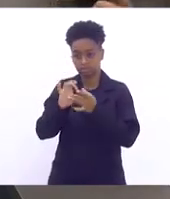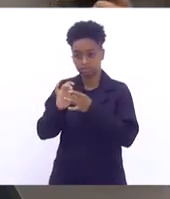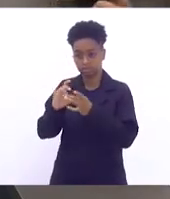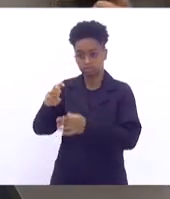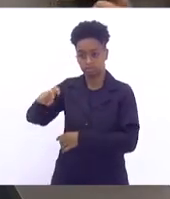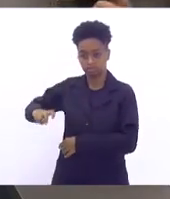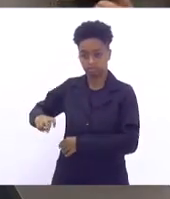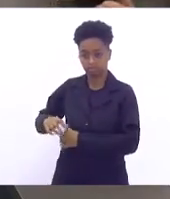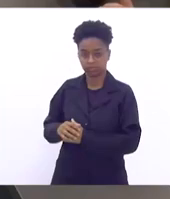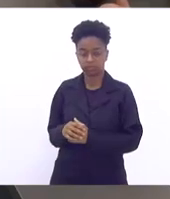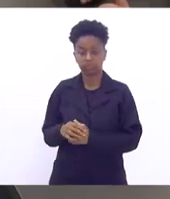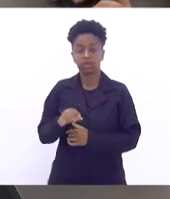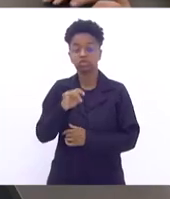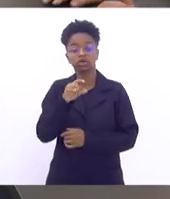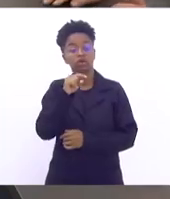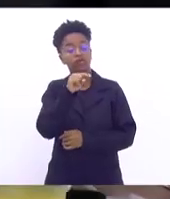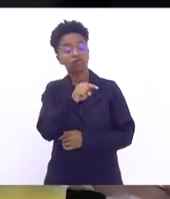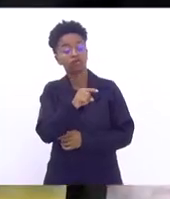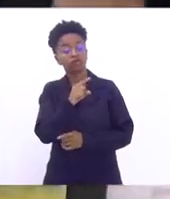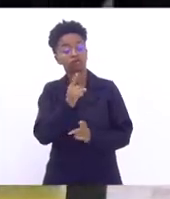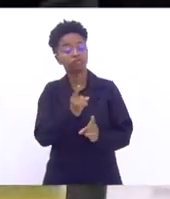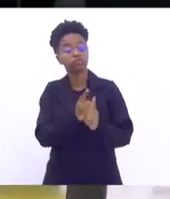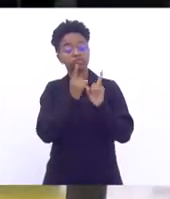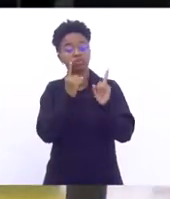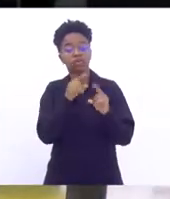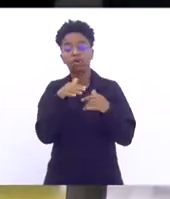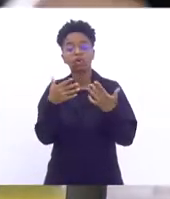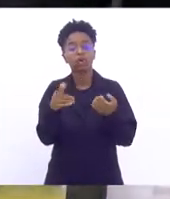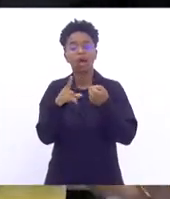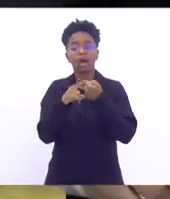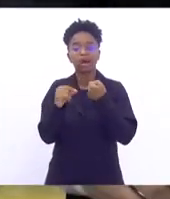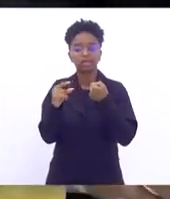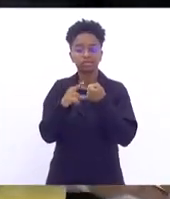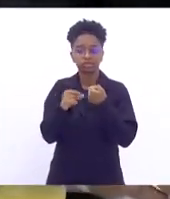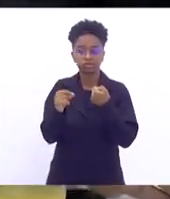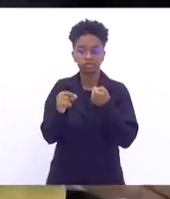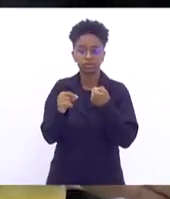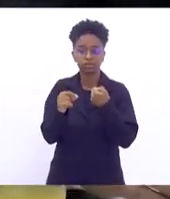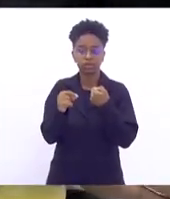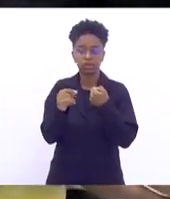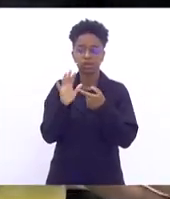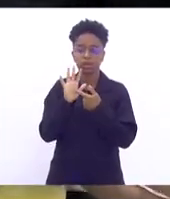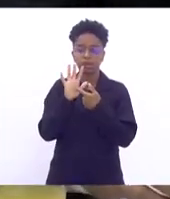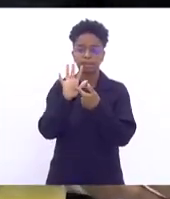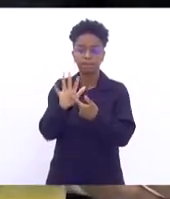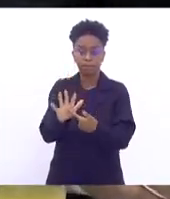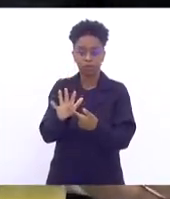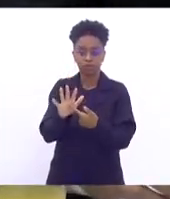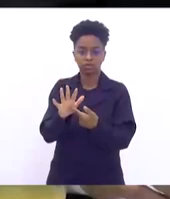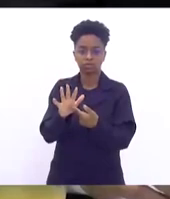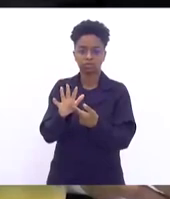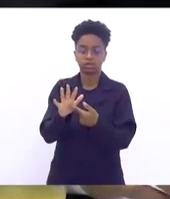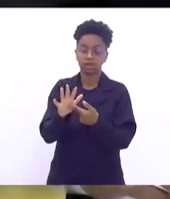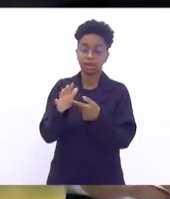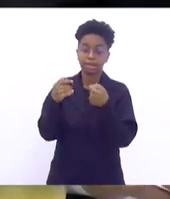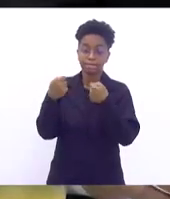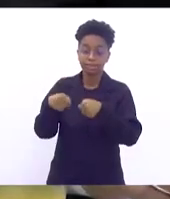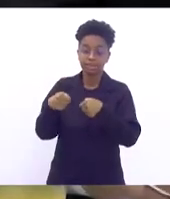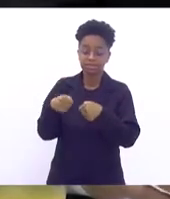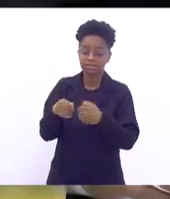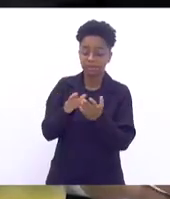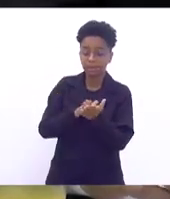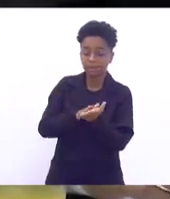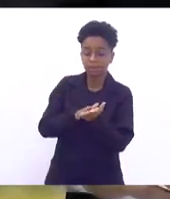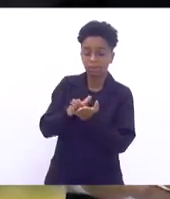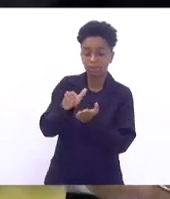só você ser nesse identificar o artigo e tal que aponta a necessidade da publicação